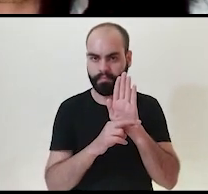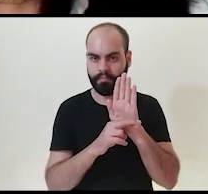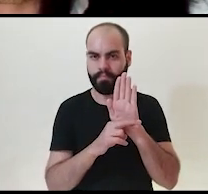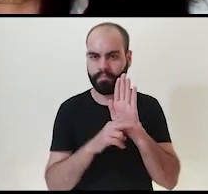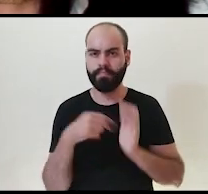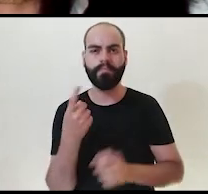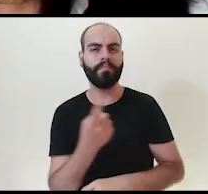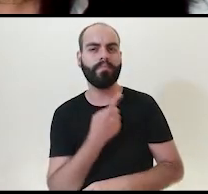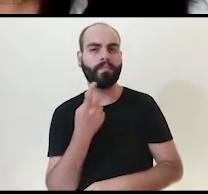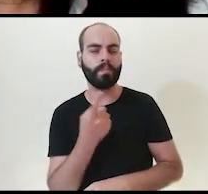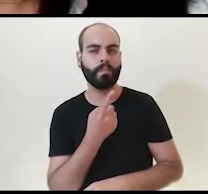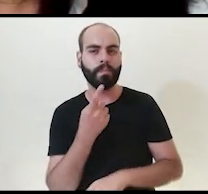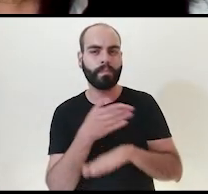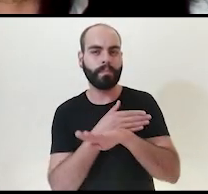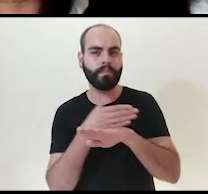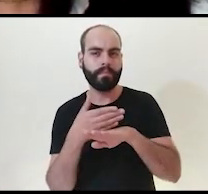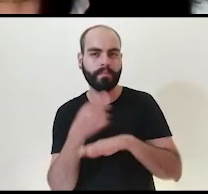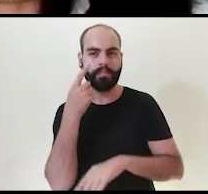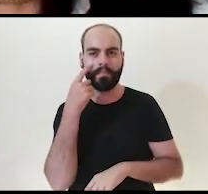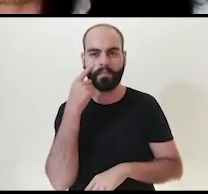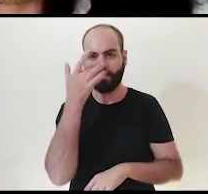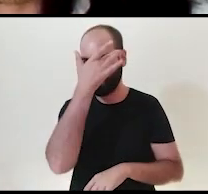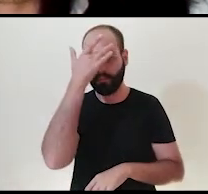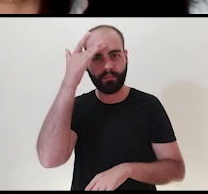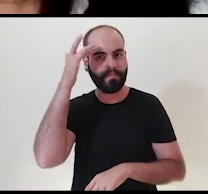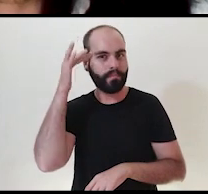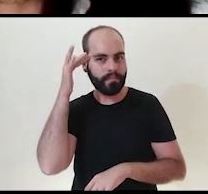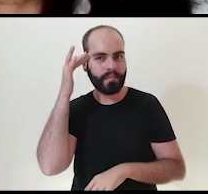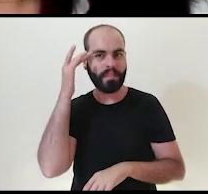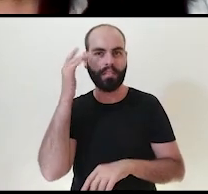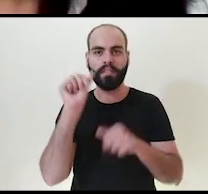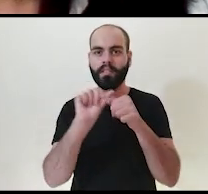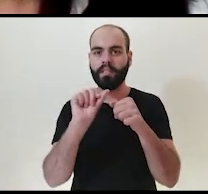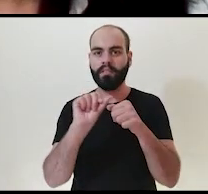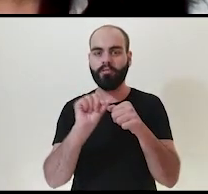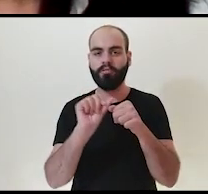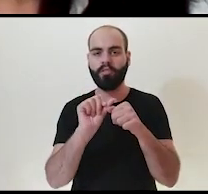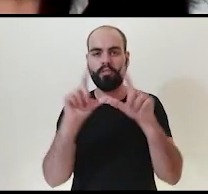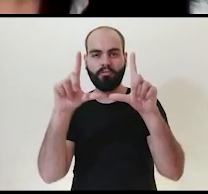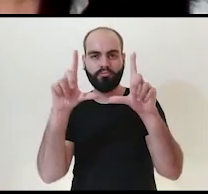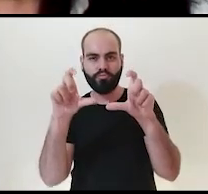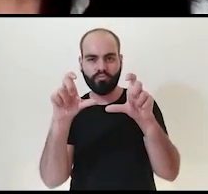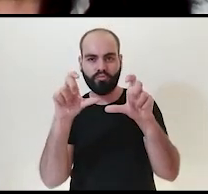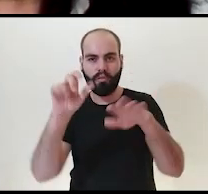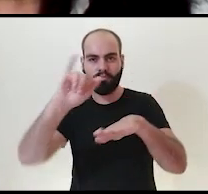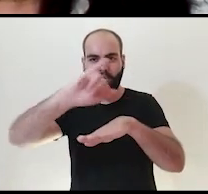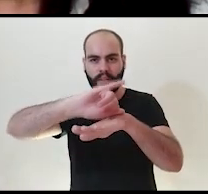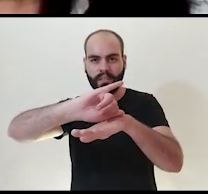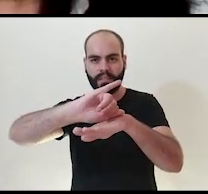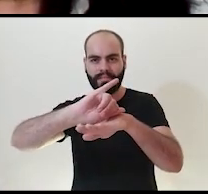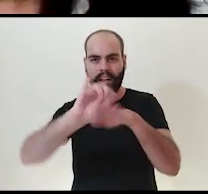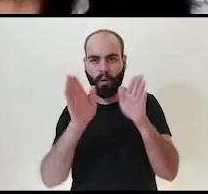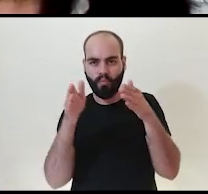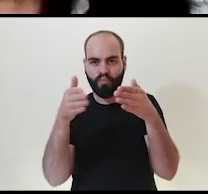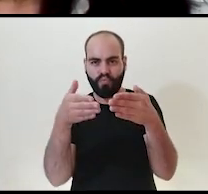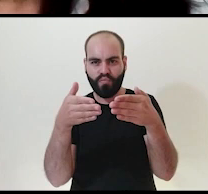gente costuma ver que às vezes as pessoas fazem fotos muito centralizadas e às vezes não fica agradável olhar, mas em alguns